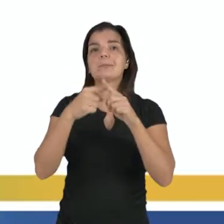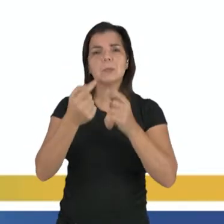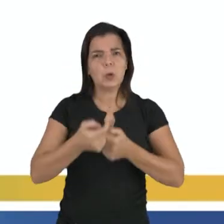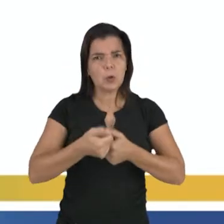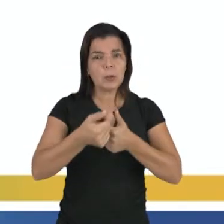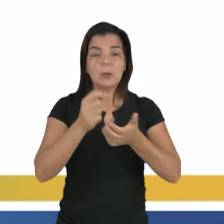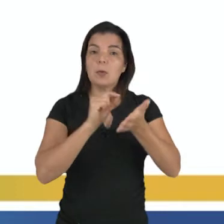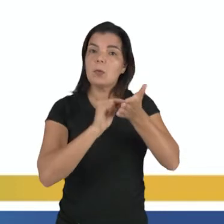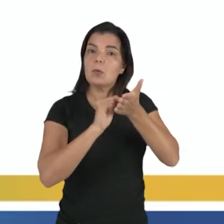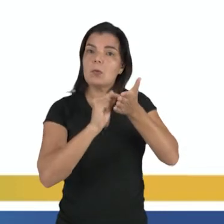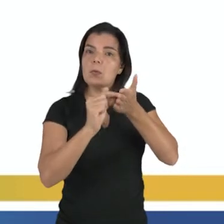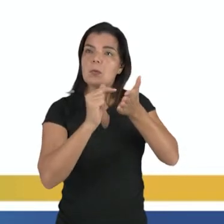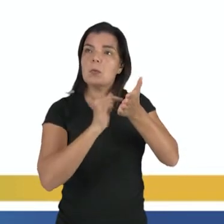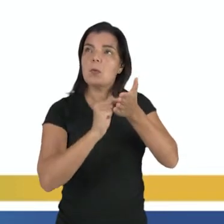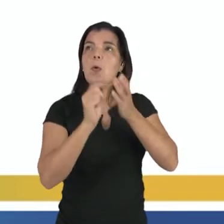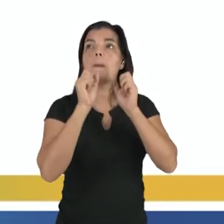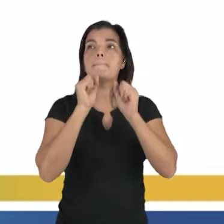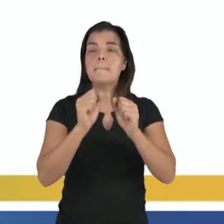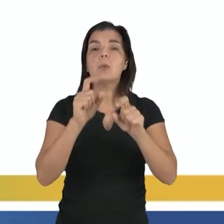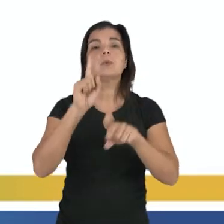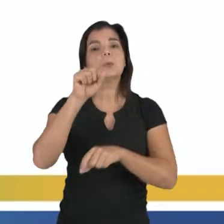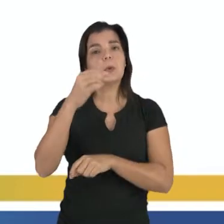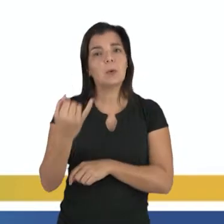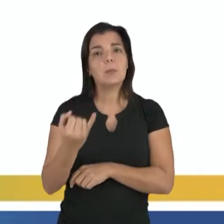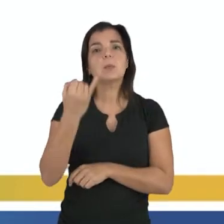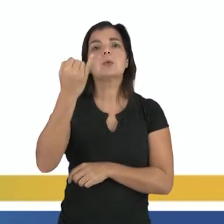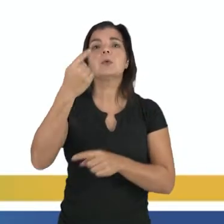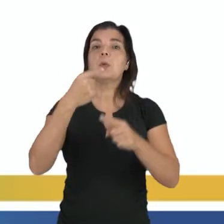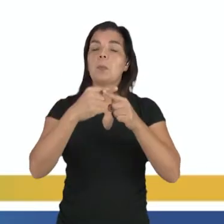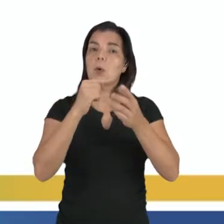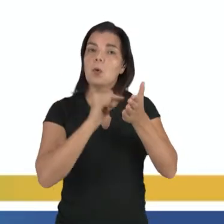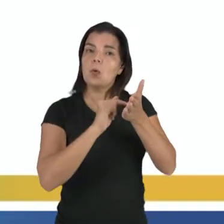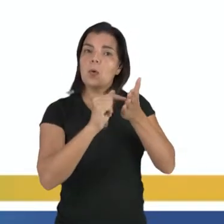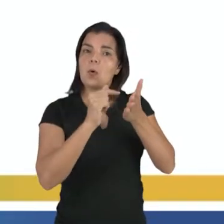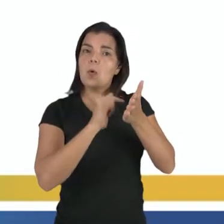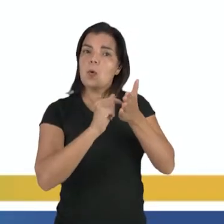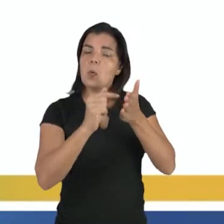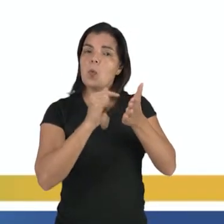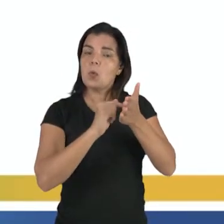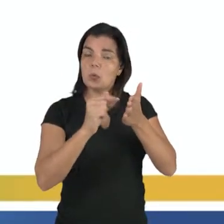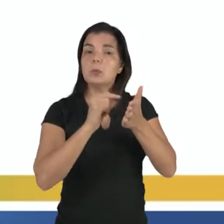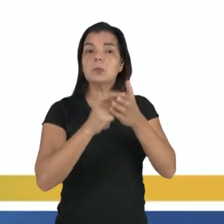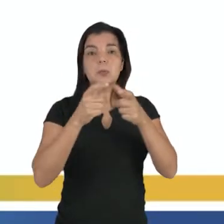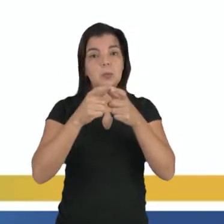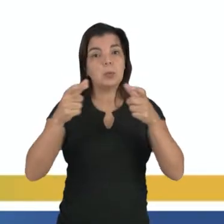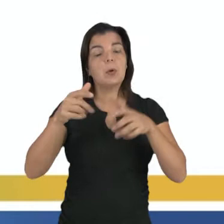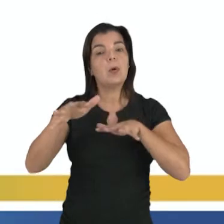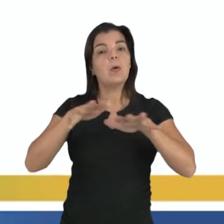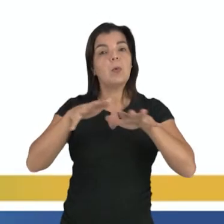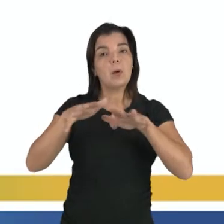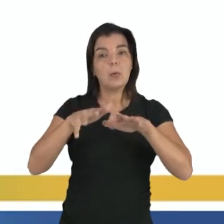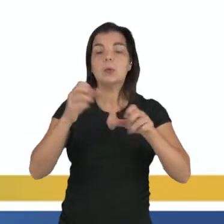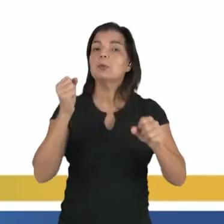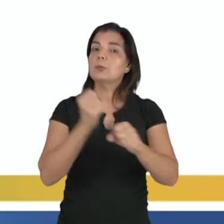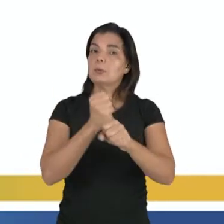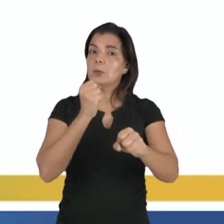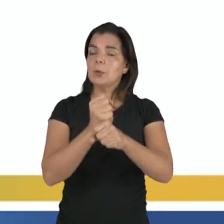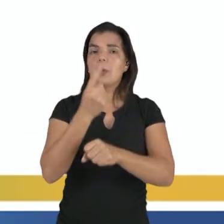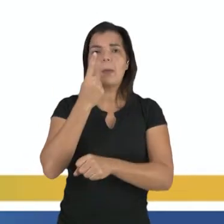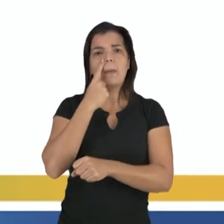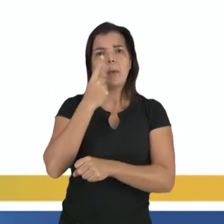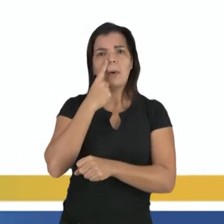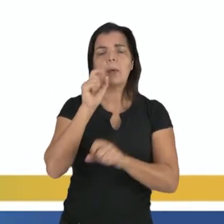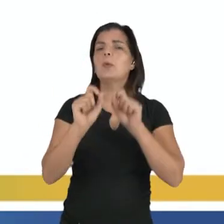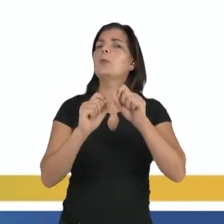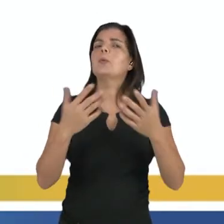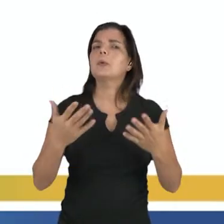para isso? Grifa. Você pode grifar, e o que é importante, quando você começa aí, trata-se de um gigantesco movimento de construção, aí você vai ver que está